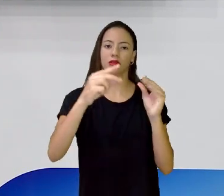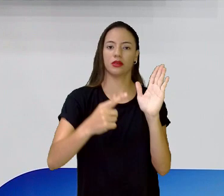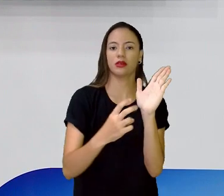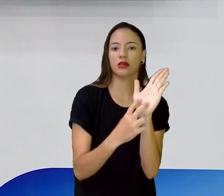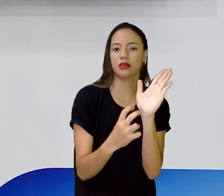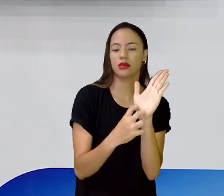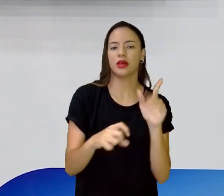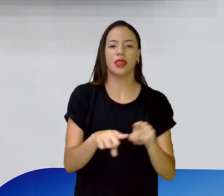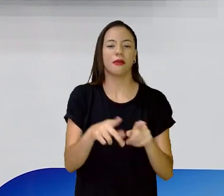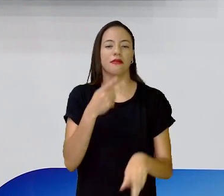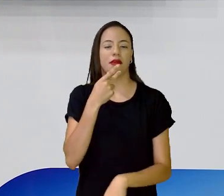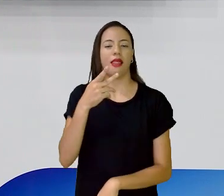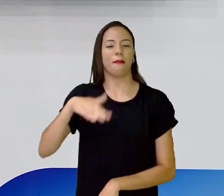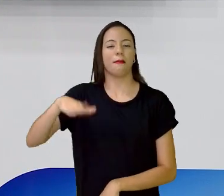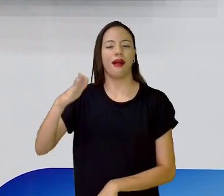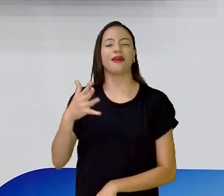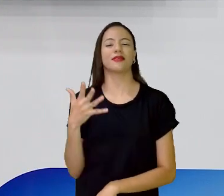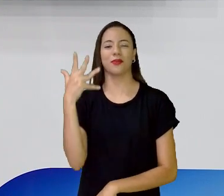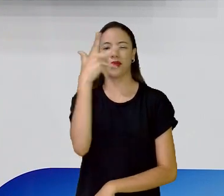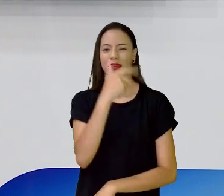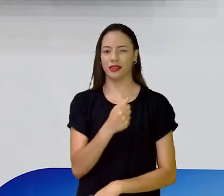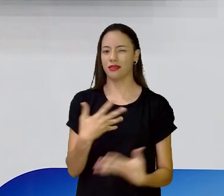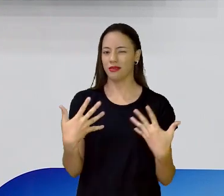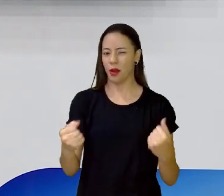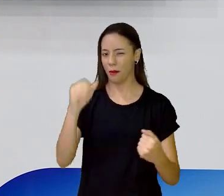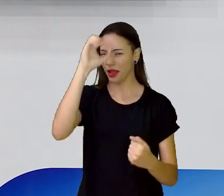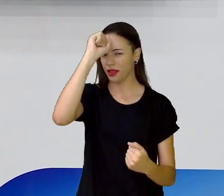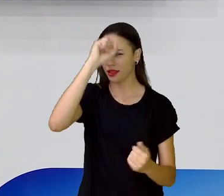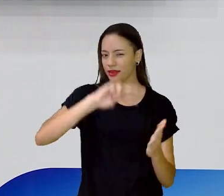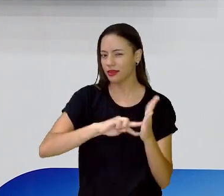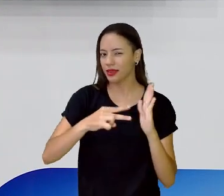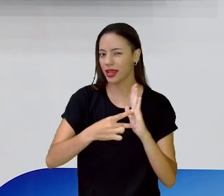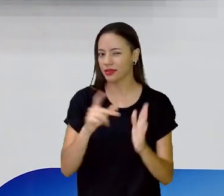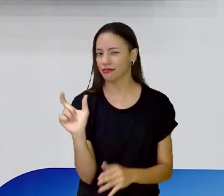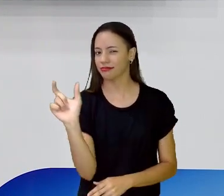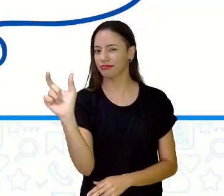mais bonito. Vamos saber o significado dessa palavra? Olha só.